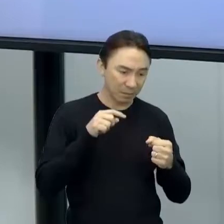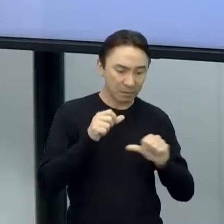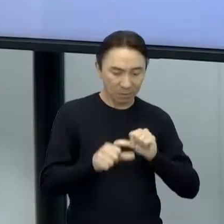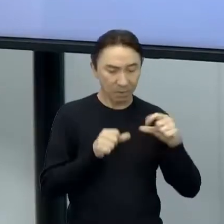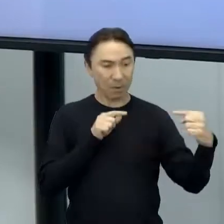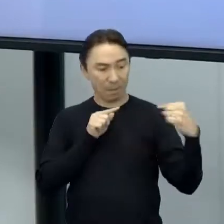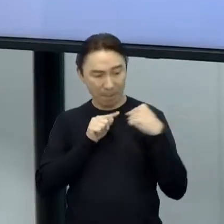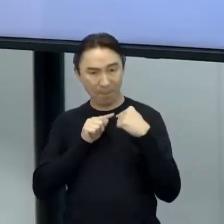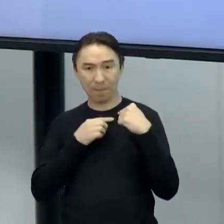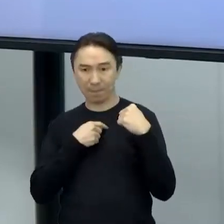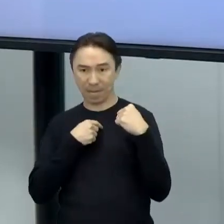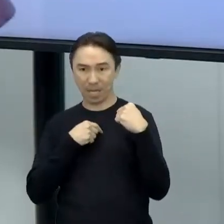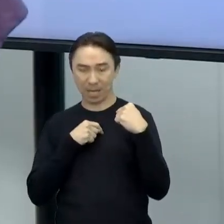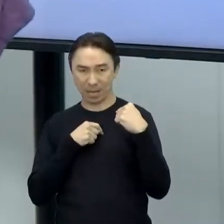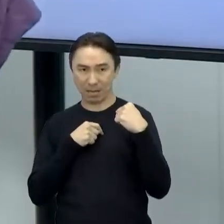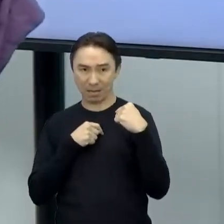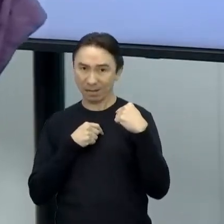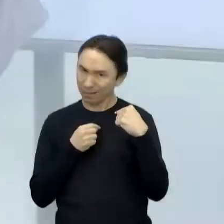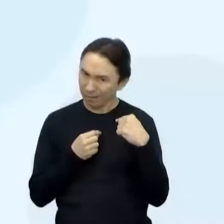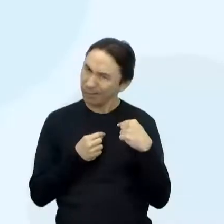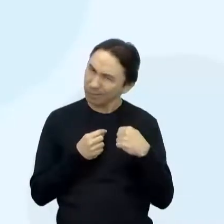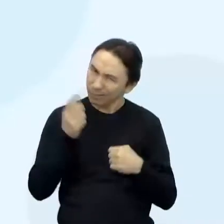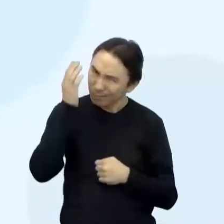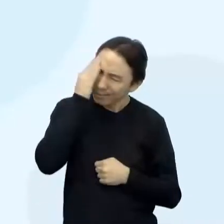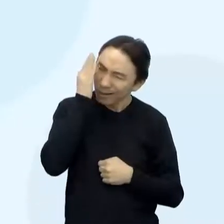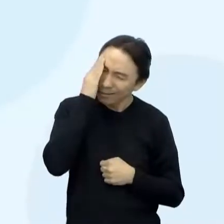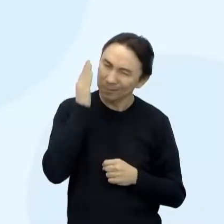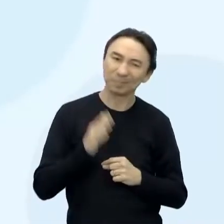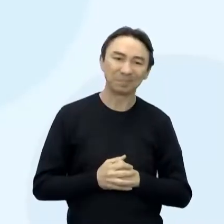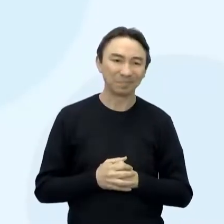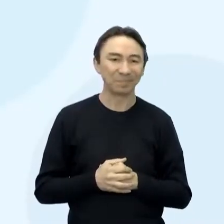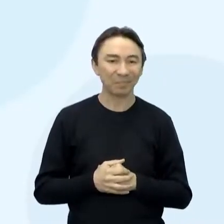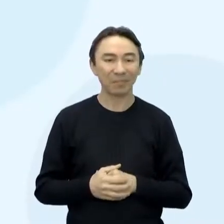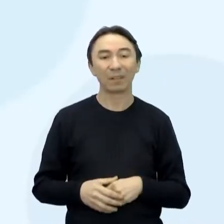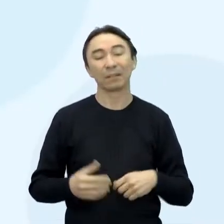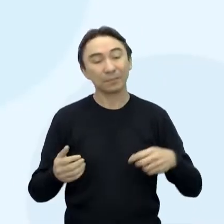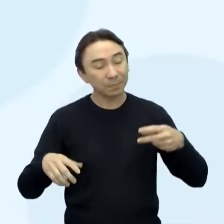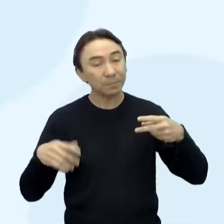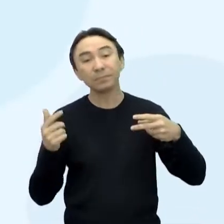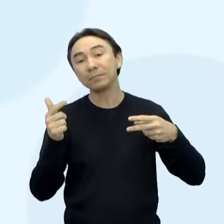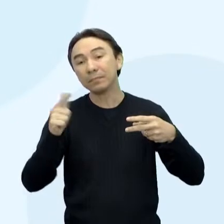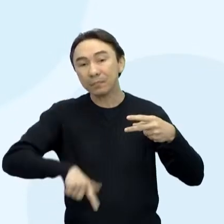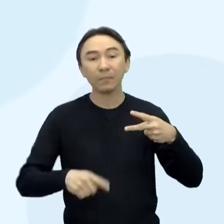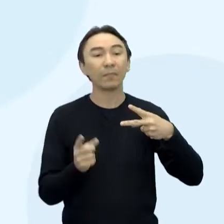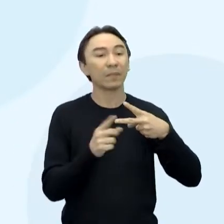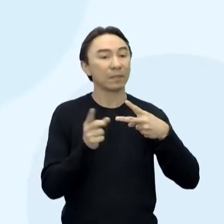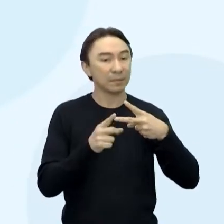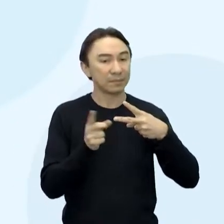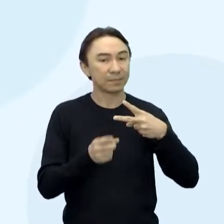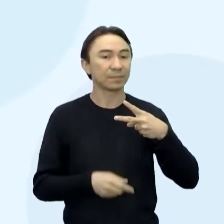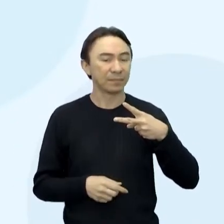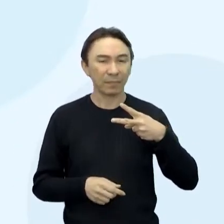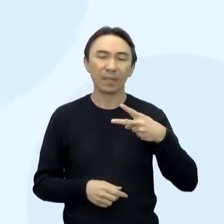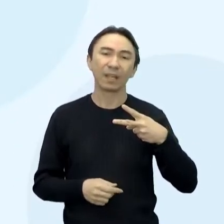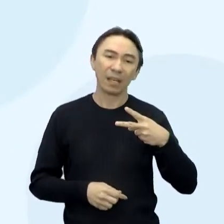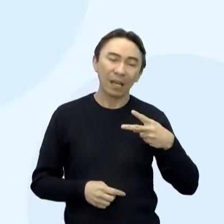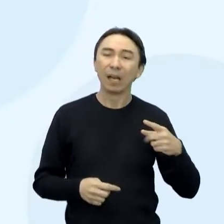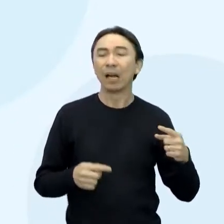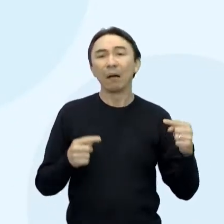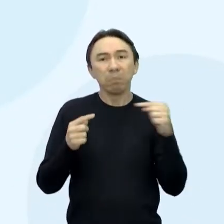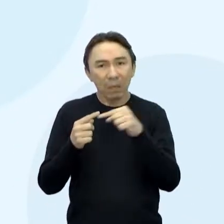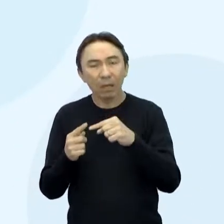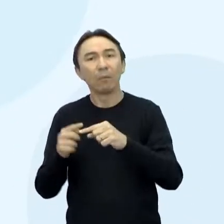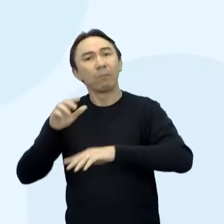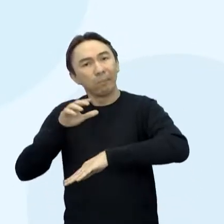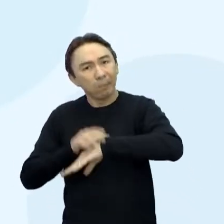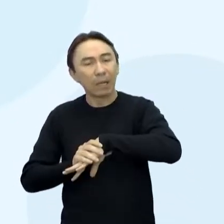Ok? Bora lá. Há uma relação com a prática. Então, é algo que é colocado em prática. E